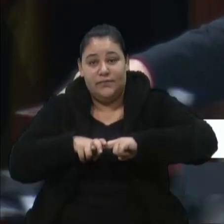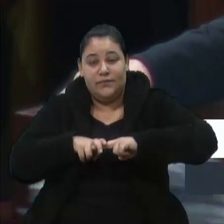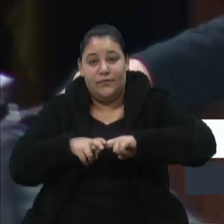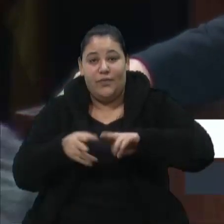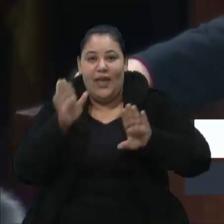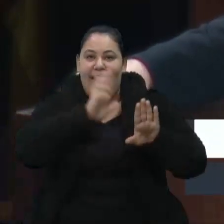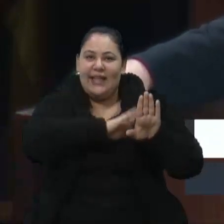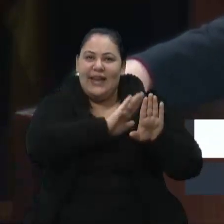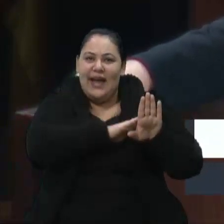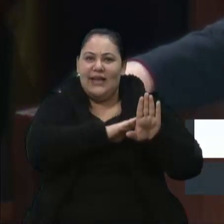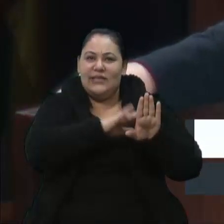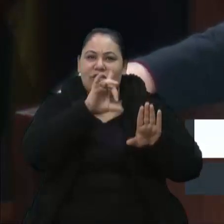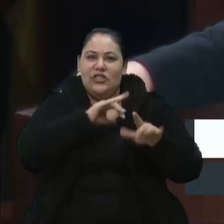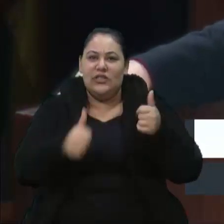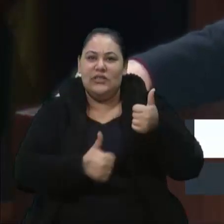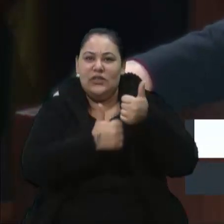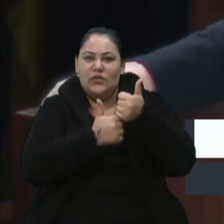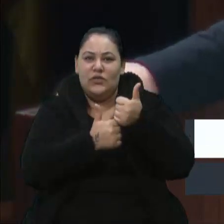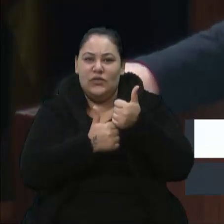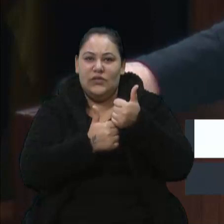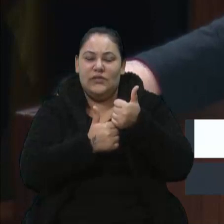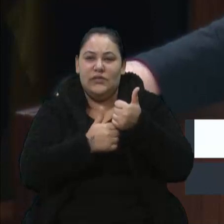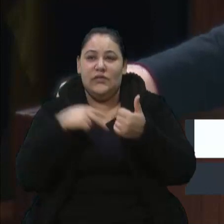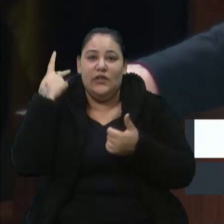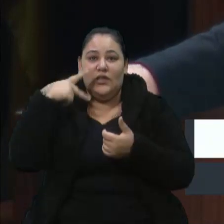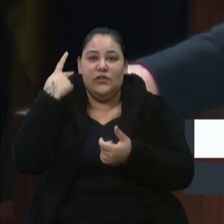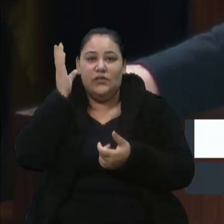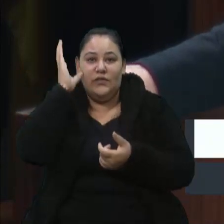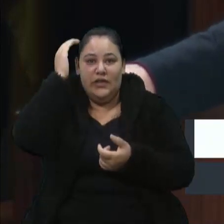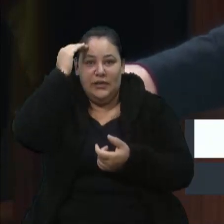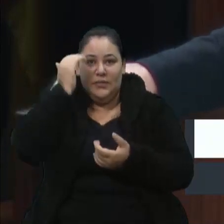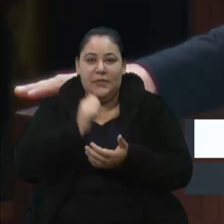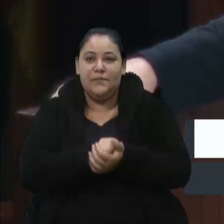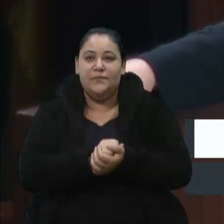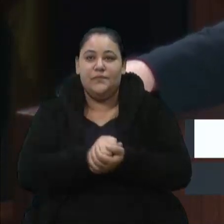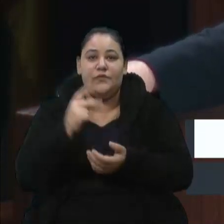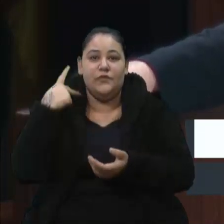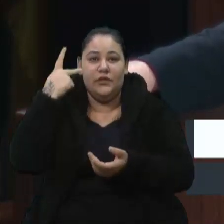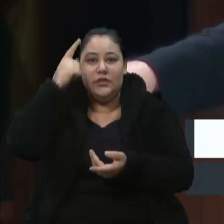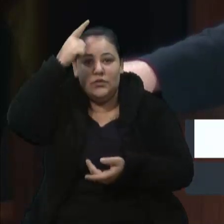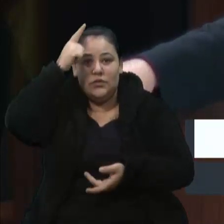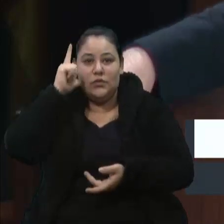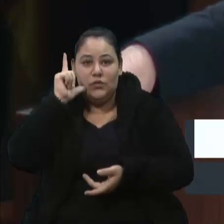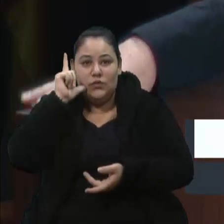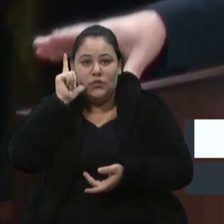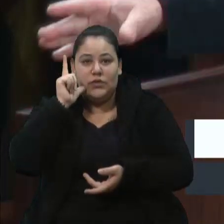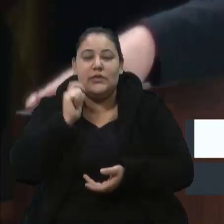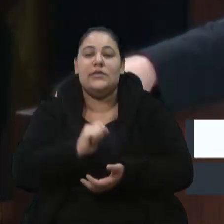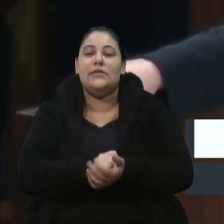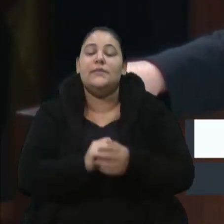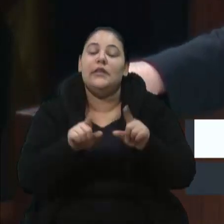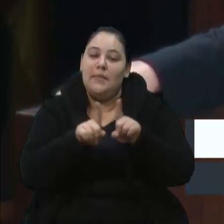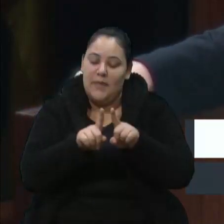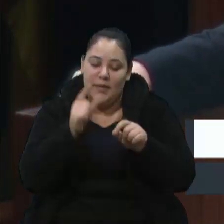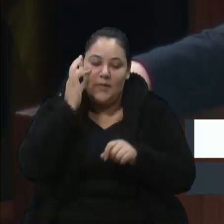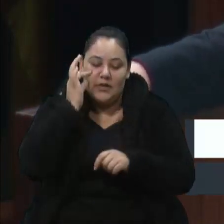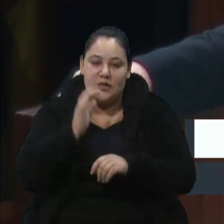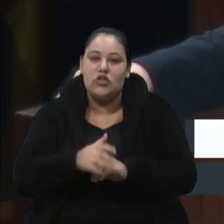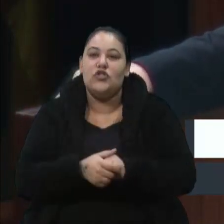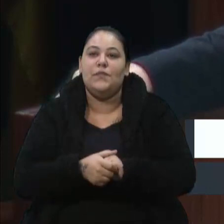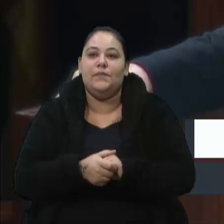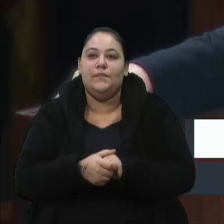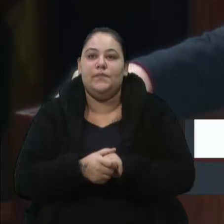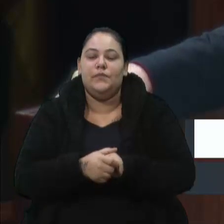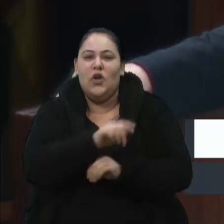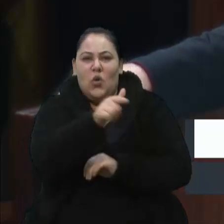atrás de mim estava a assessora do vereador Felipe, o vereador Lucas, estavam também mais